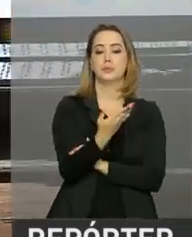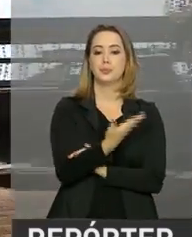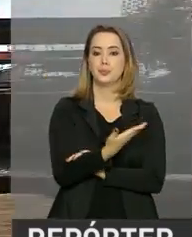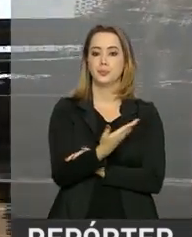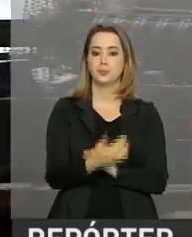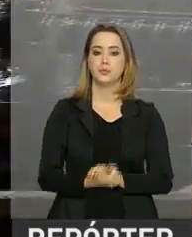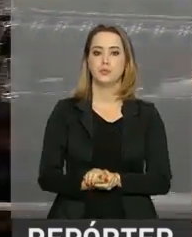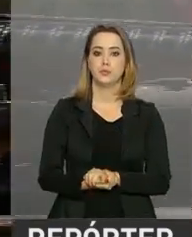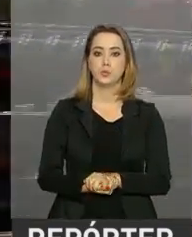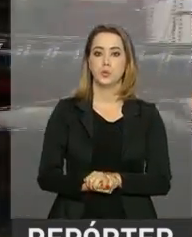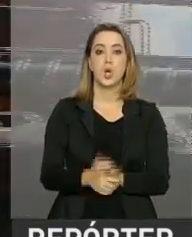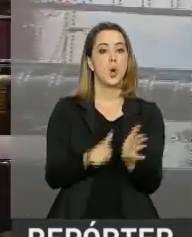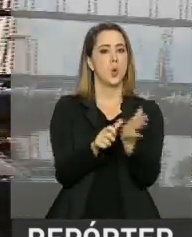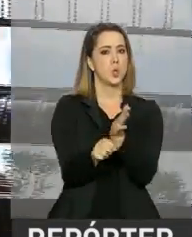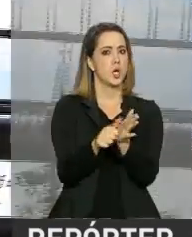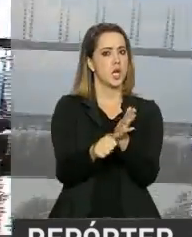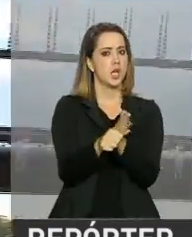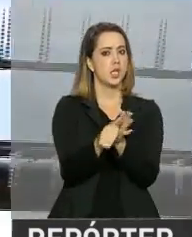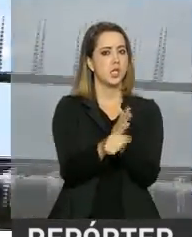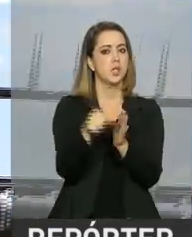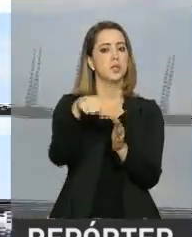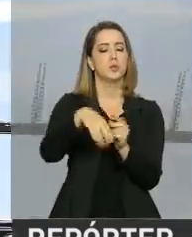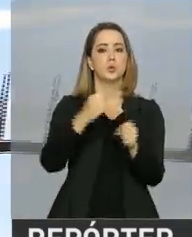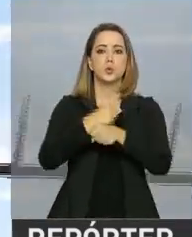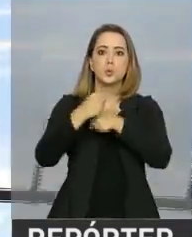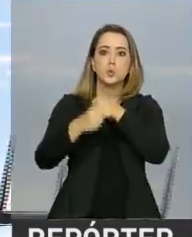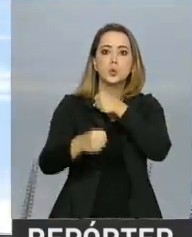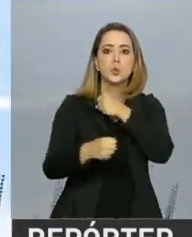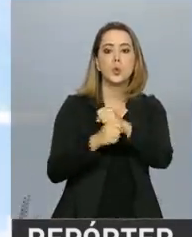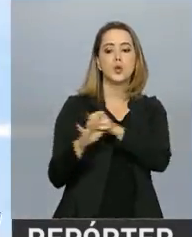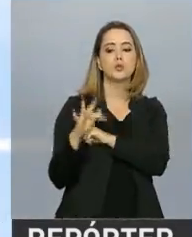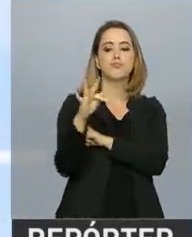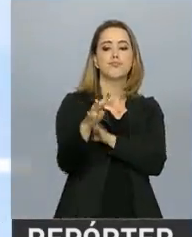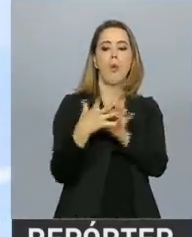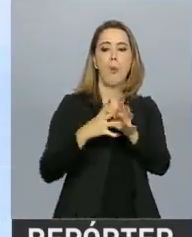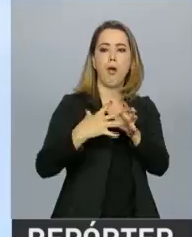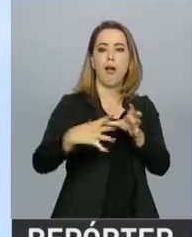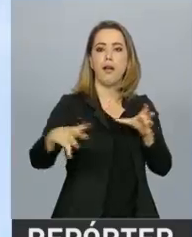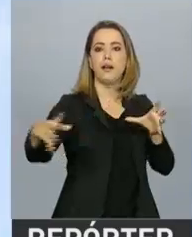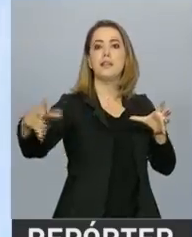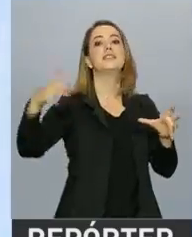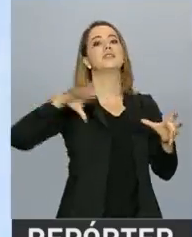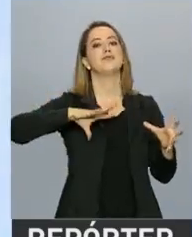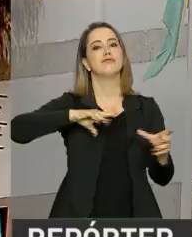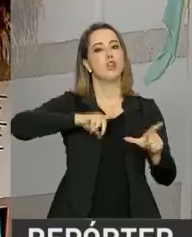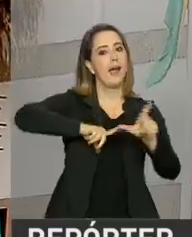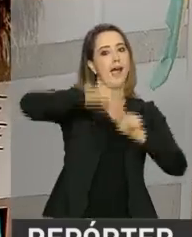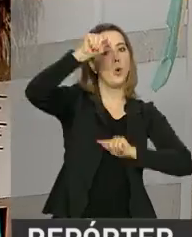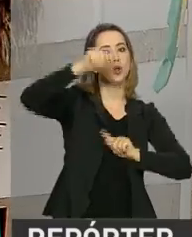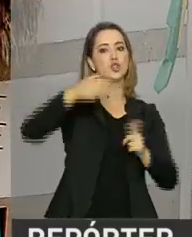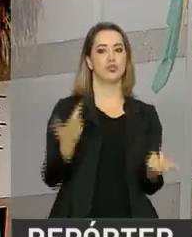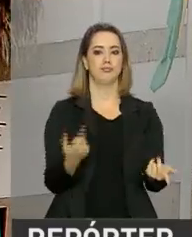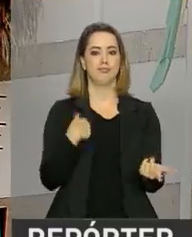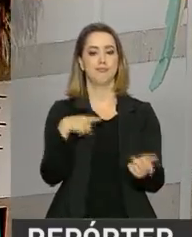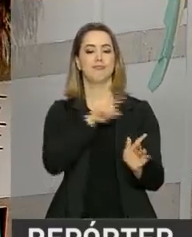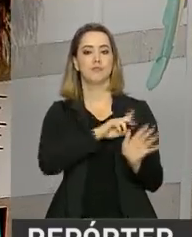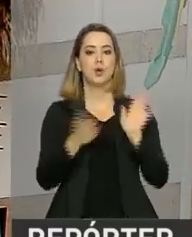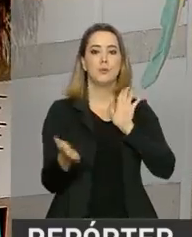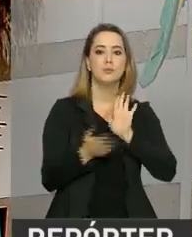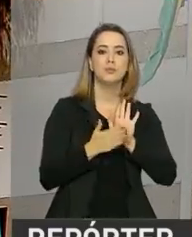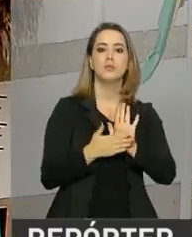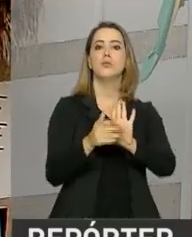a safra de grãos 2016-2017 deve ser a maior da história do país é isso que mostra